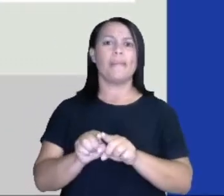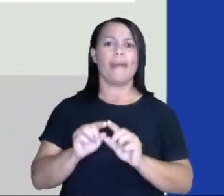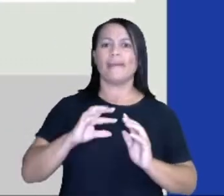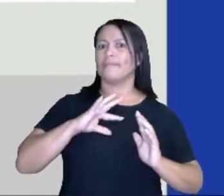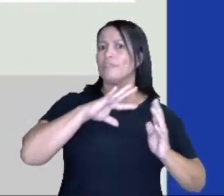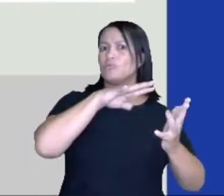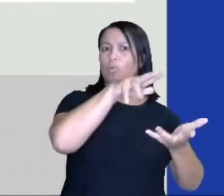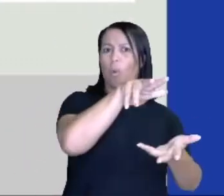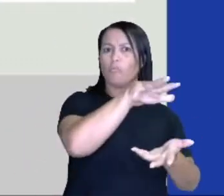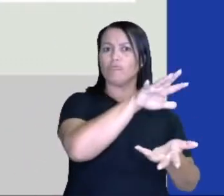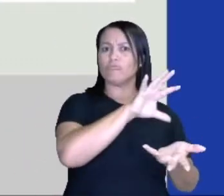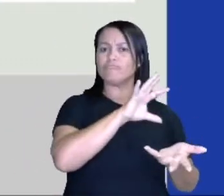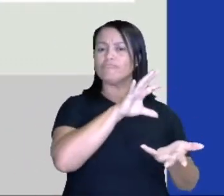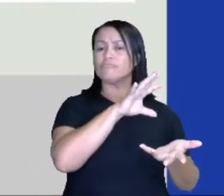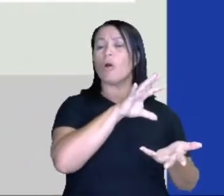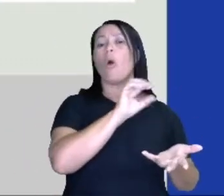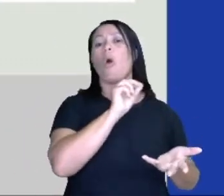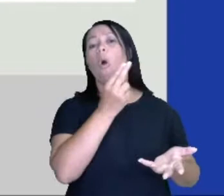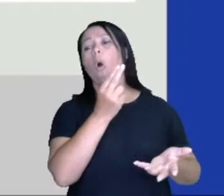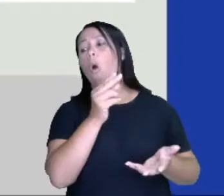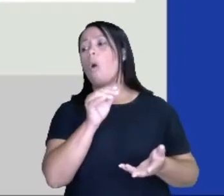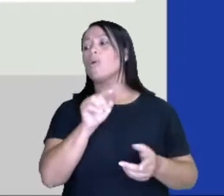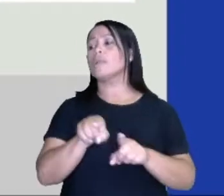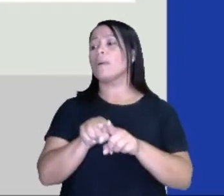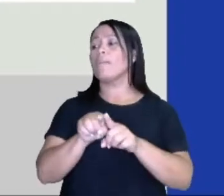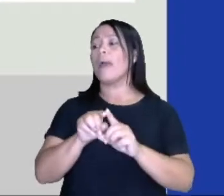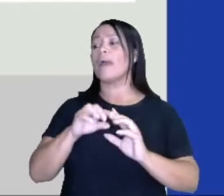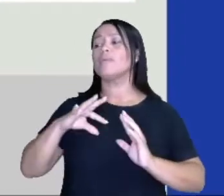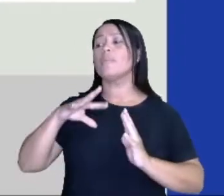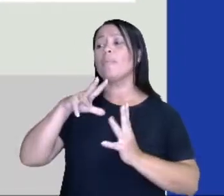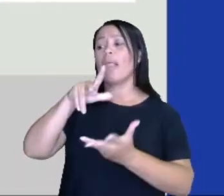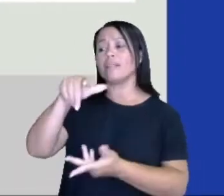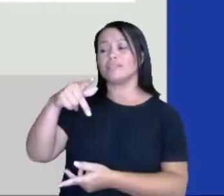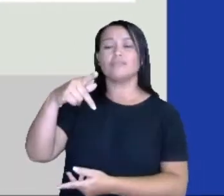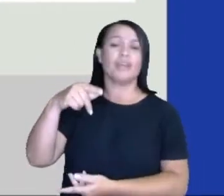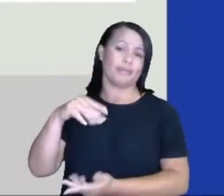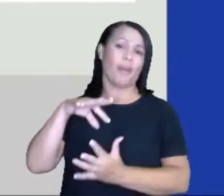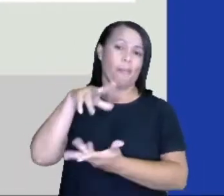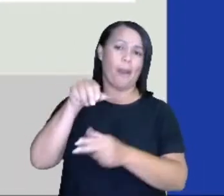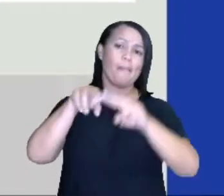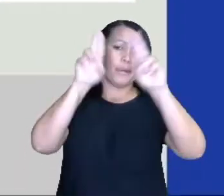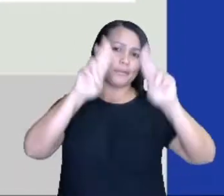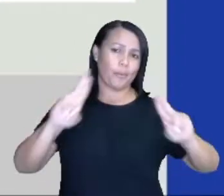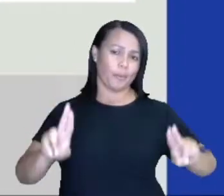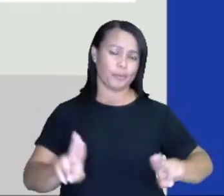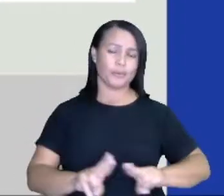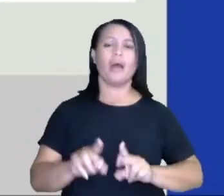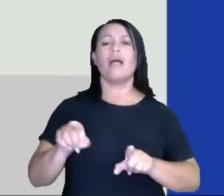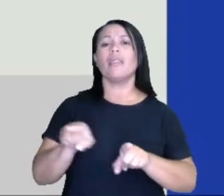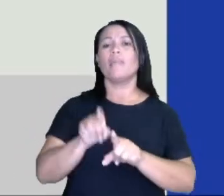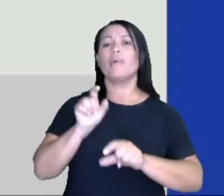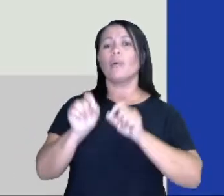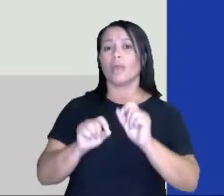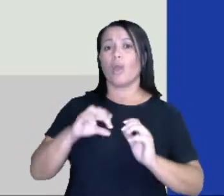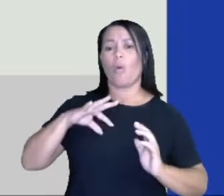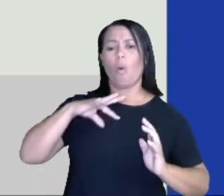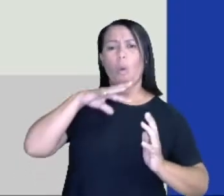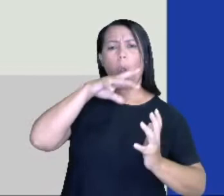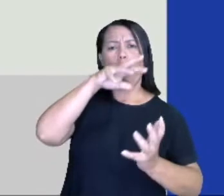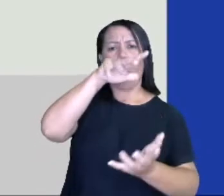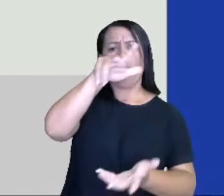globo terrestre ou do planisfério, comumente chamado de mapa-mundi. O globo terrestre